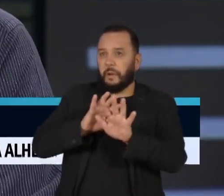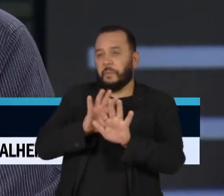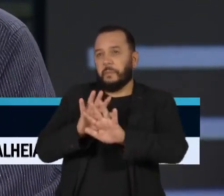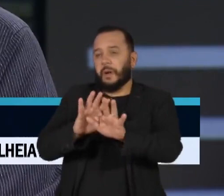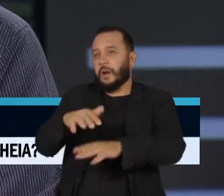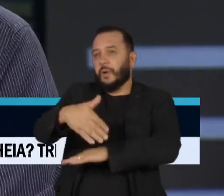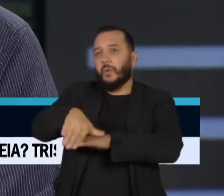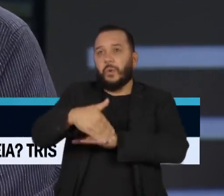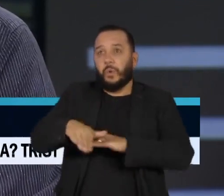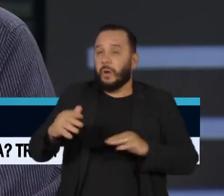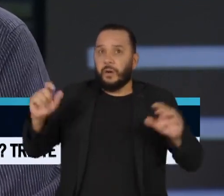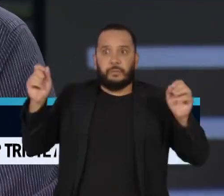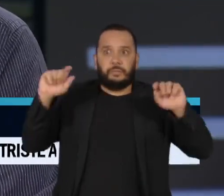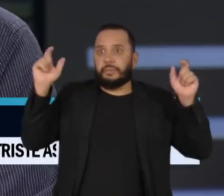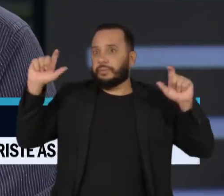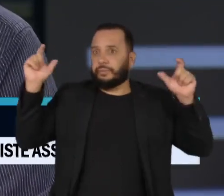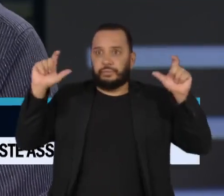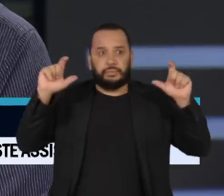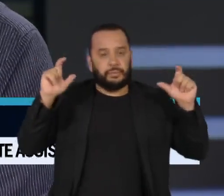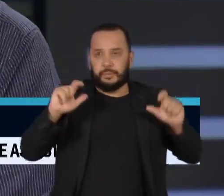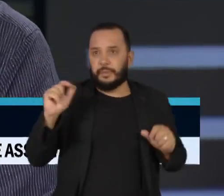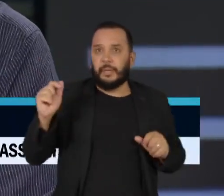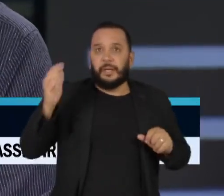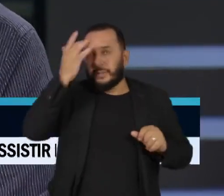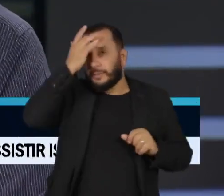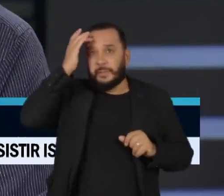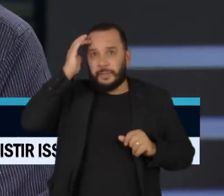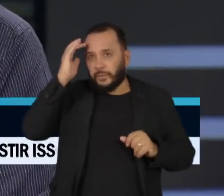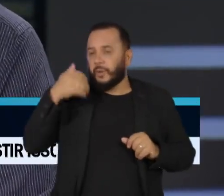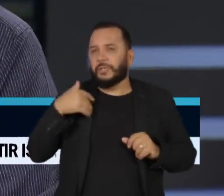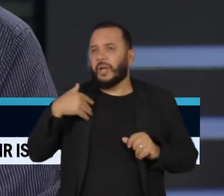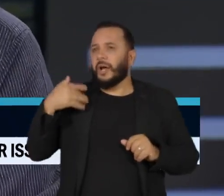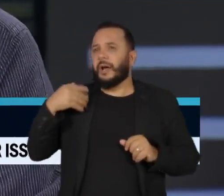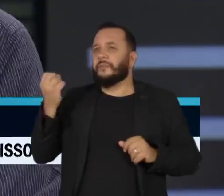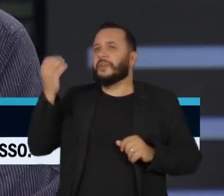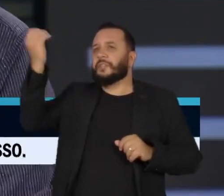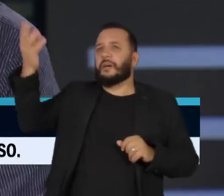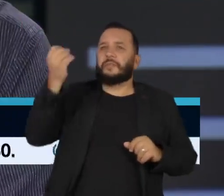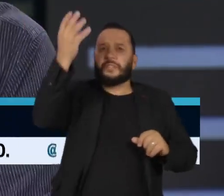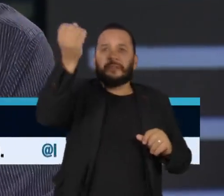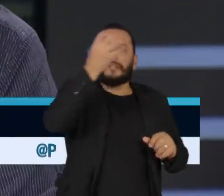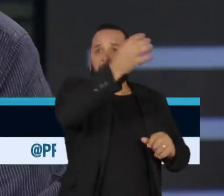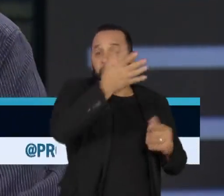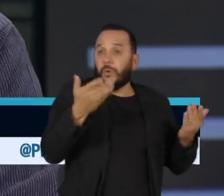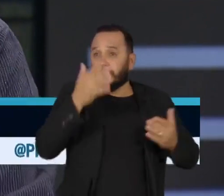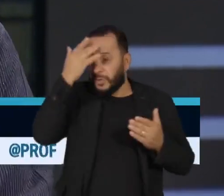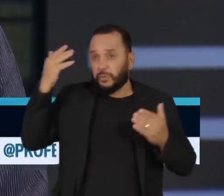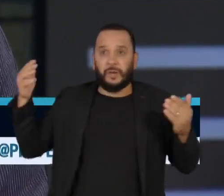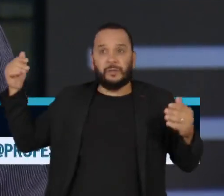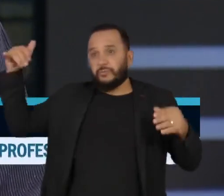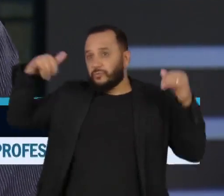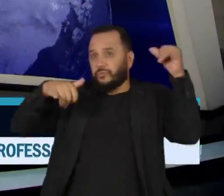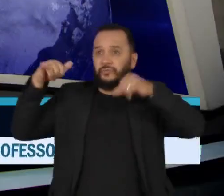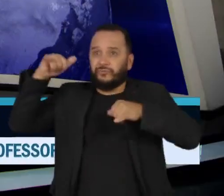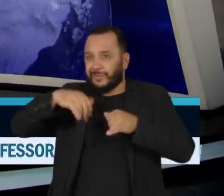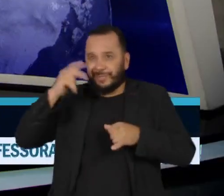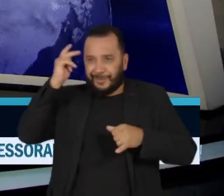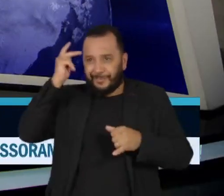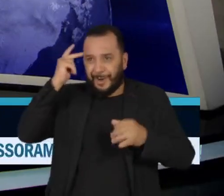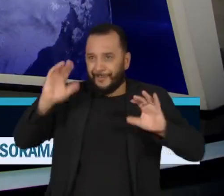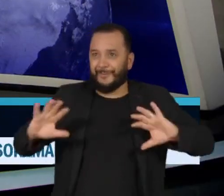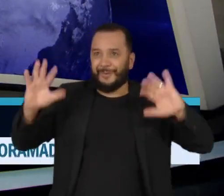nas ruas é uma coisa assustadora Aqui as pessoas antes saíam de São Paulo no carnaval hoje todo mundo vem para São Paulo no Carnaval